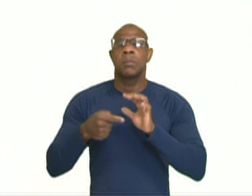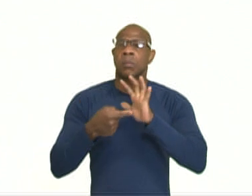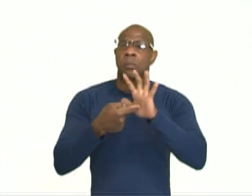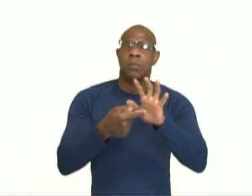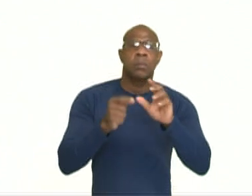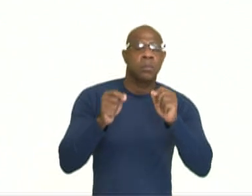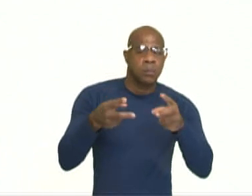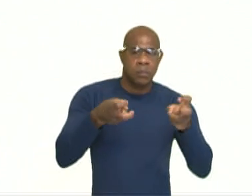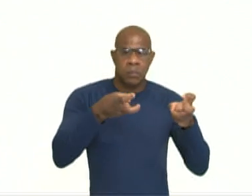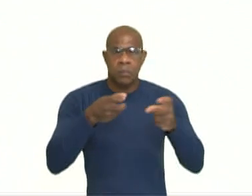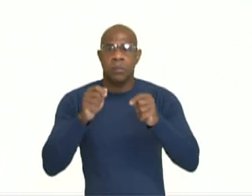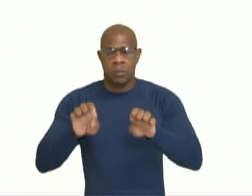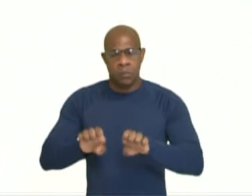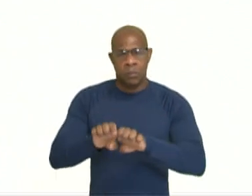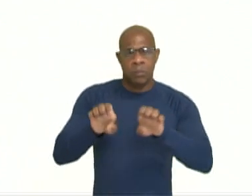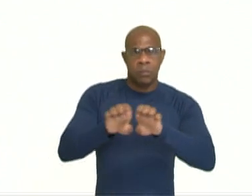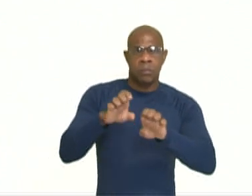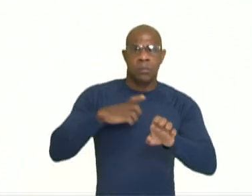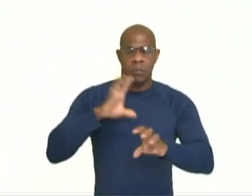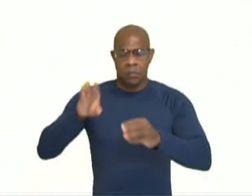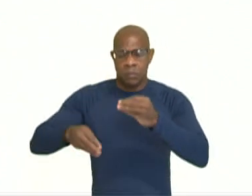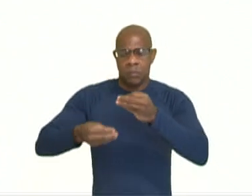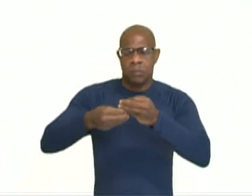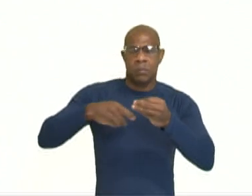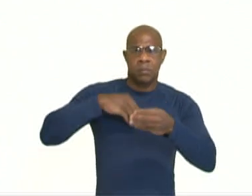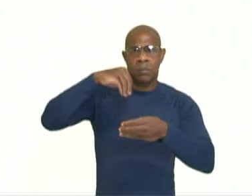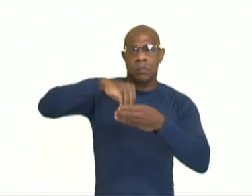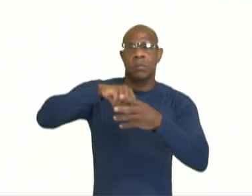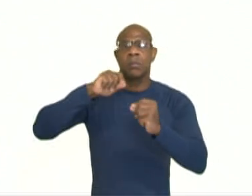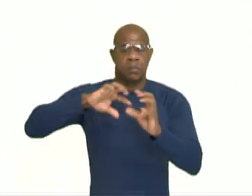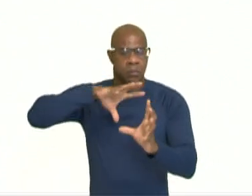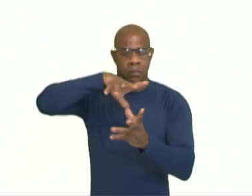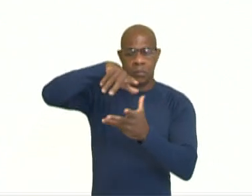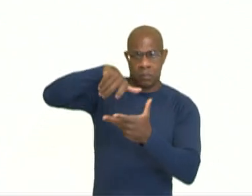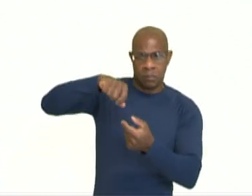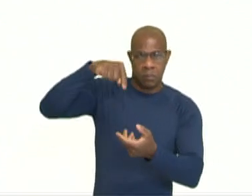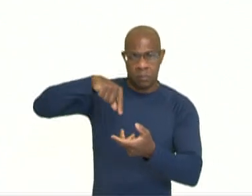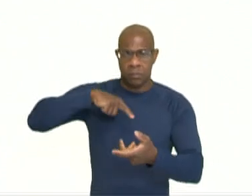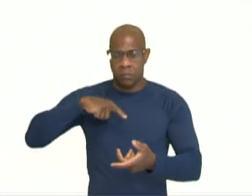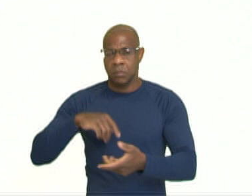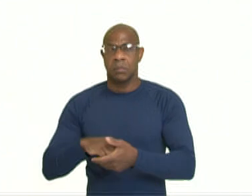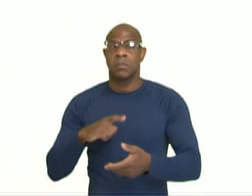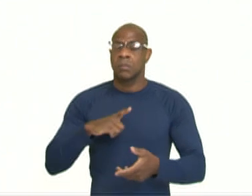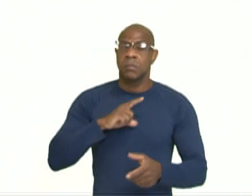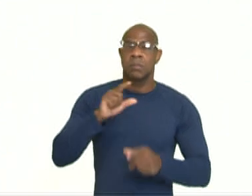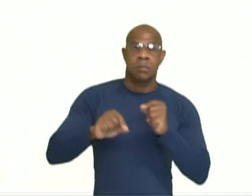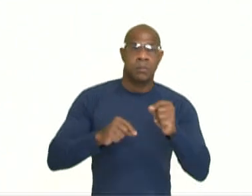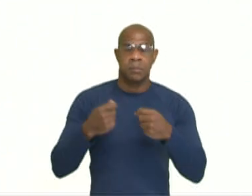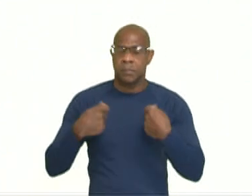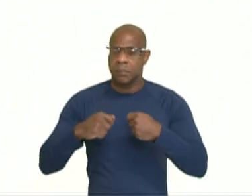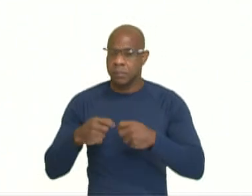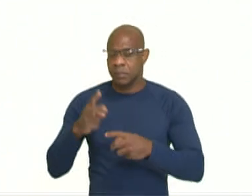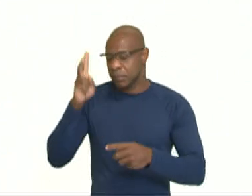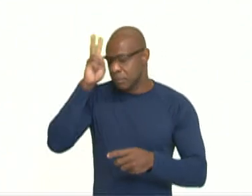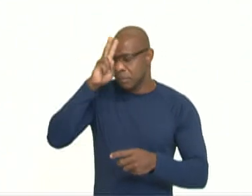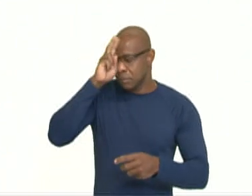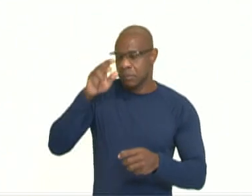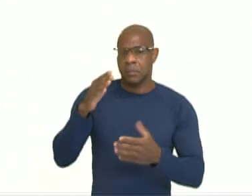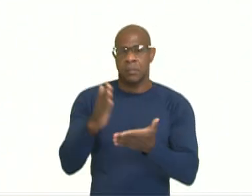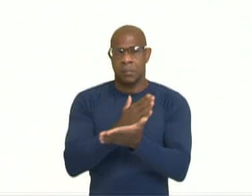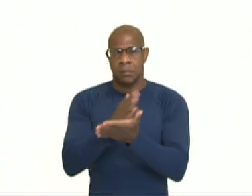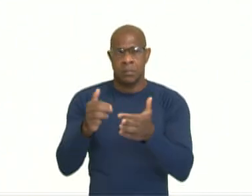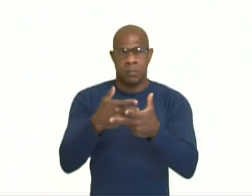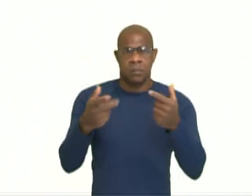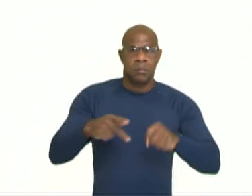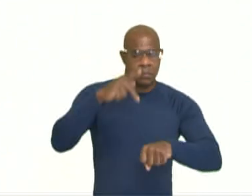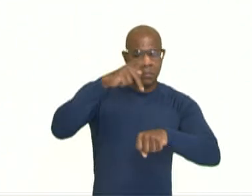identificar a estrutura que compõe o planeta Terra. E para isso, logicamente, temos que resgatar alguns elementos do ciclo das